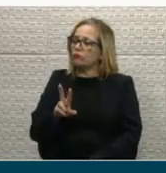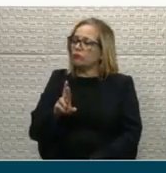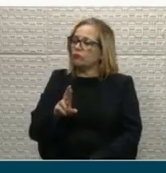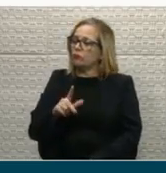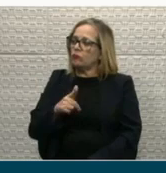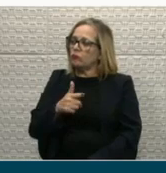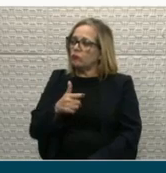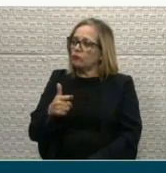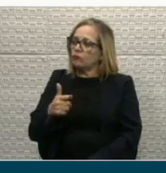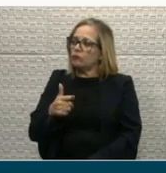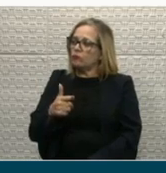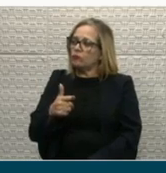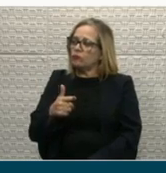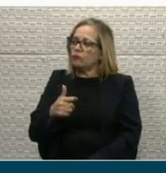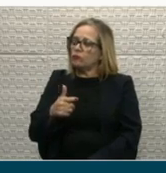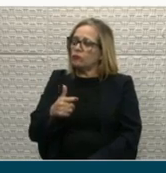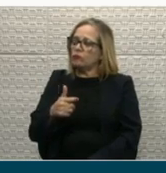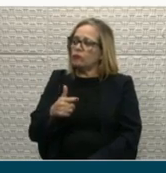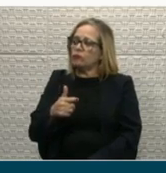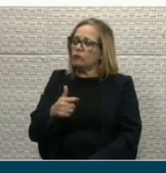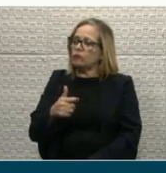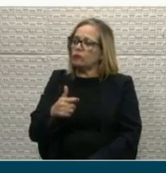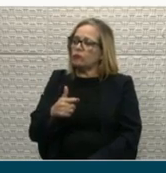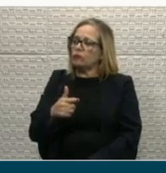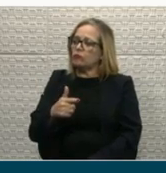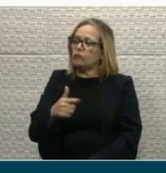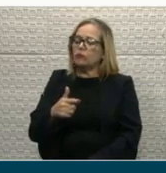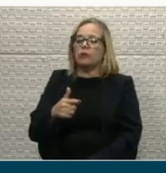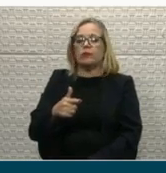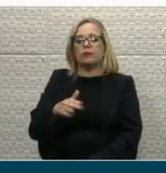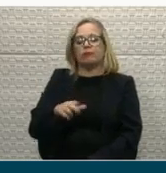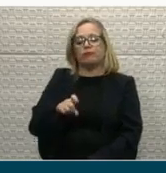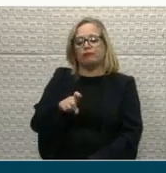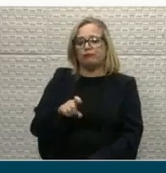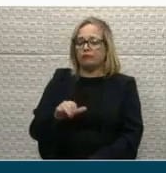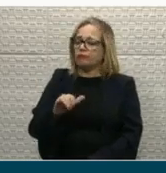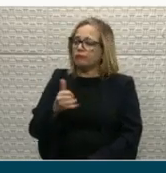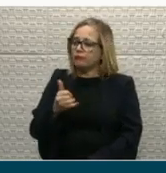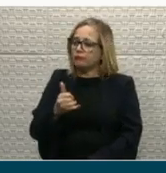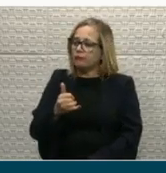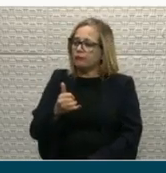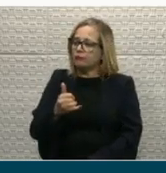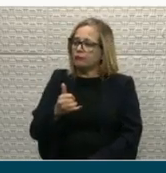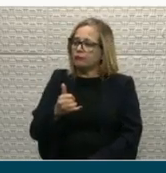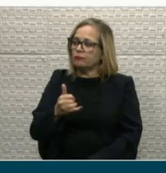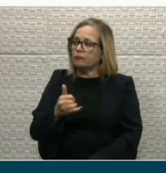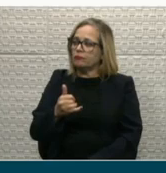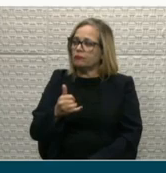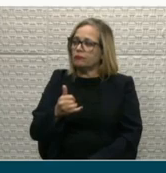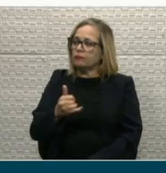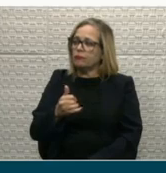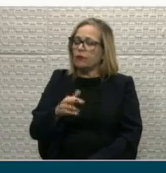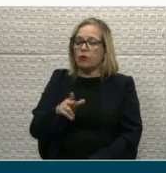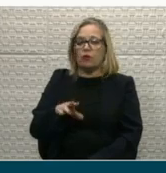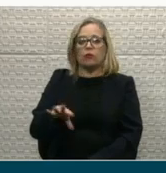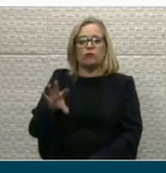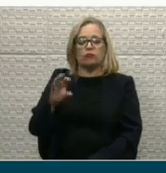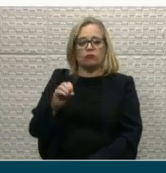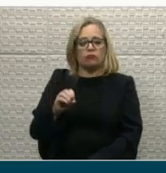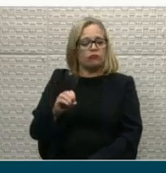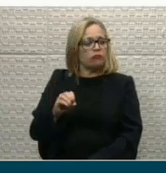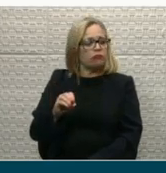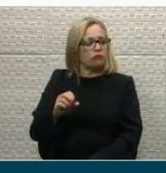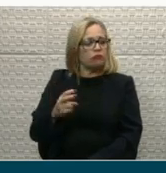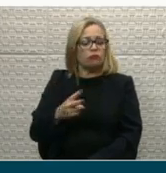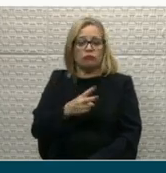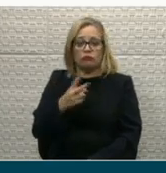pela ordem da matriz A, ele é na forma XY, e eu igualo esse produto a zero. Das